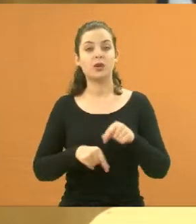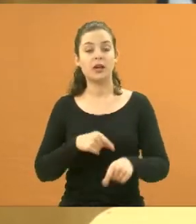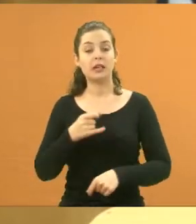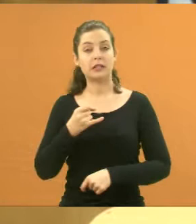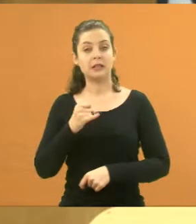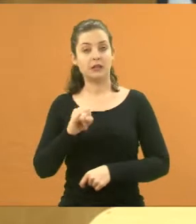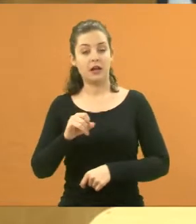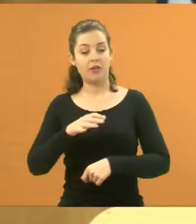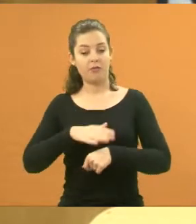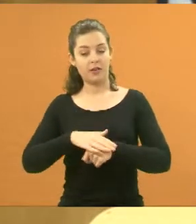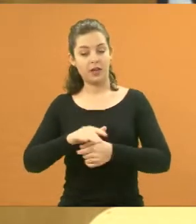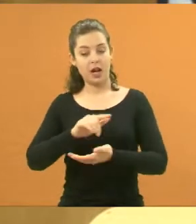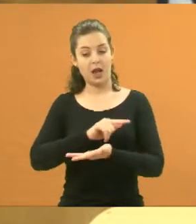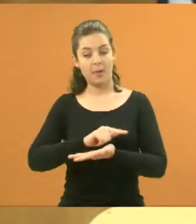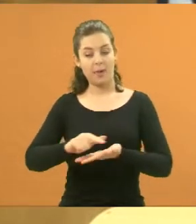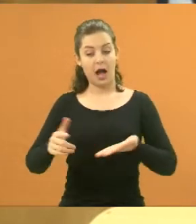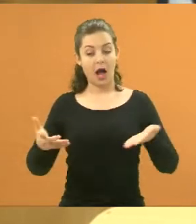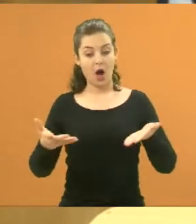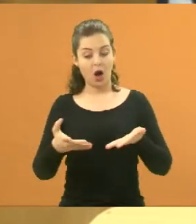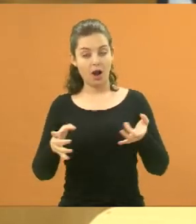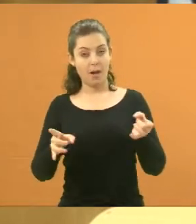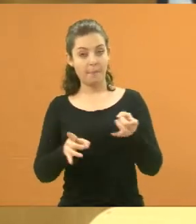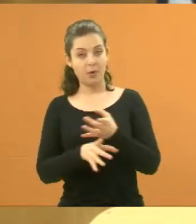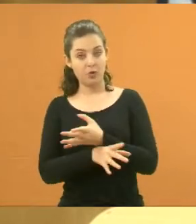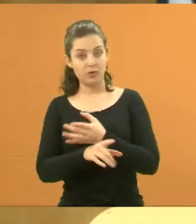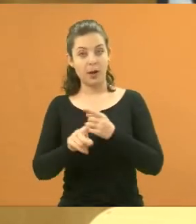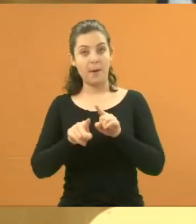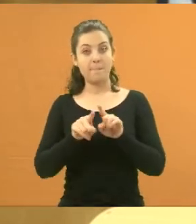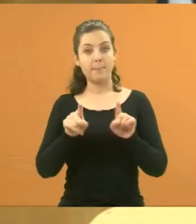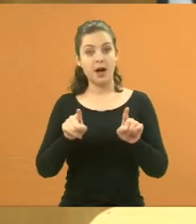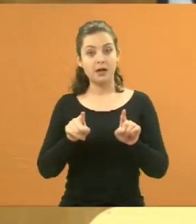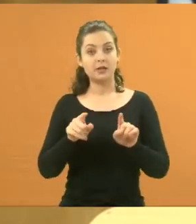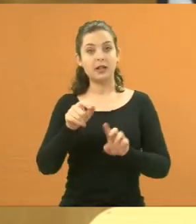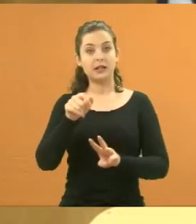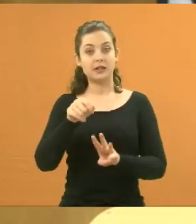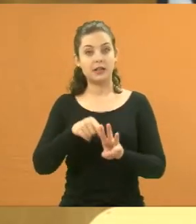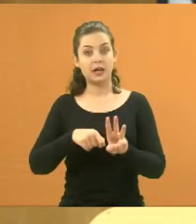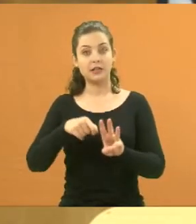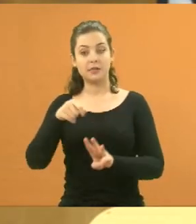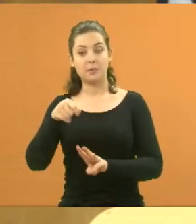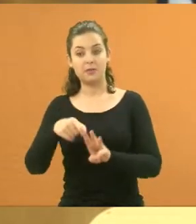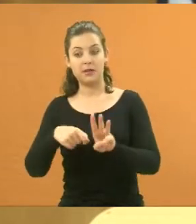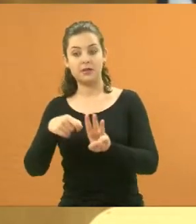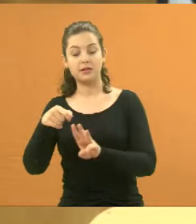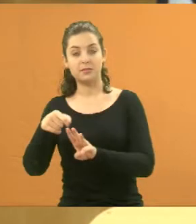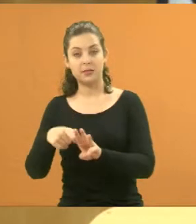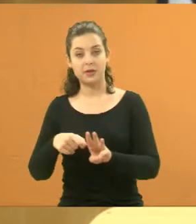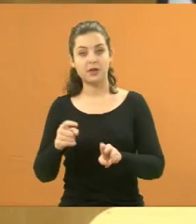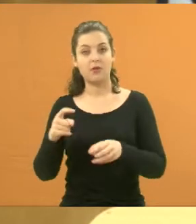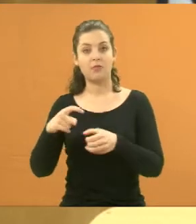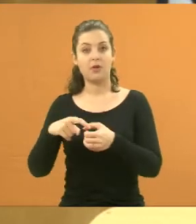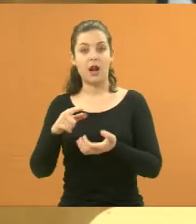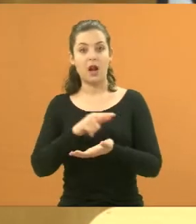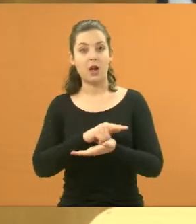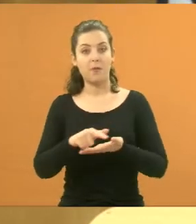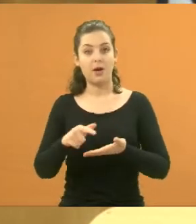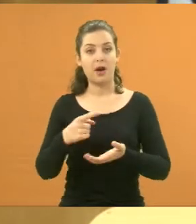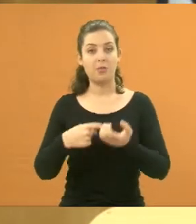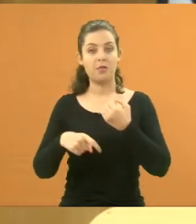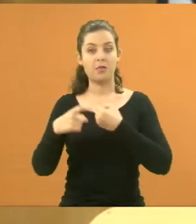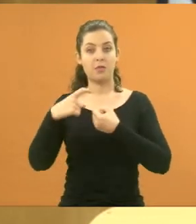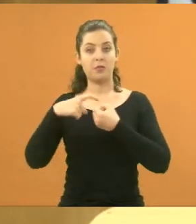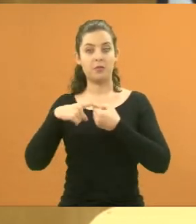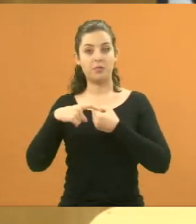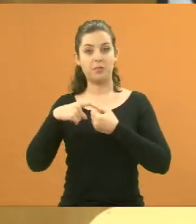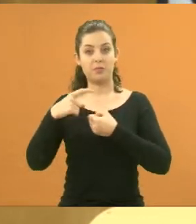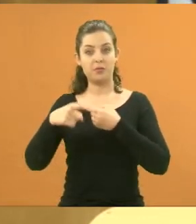mesmo você fazendo a limpeza agora e não cumprindo com a obrigação de cada 3 meses você fazer a manutenção, vai retroagir aquela dívida que